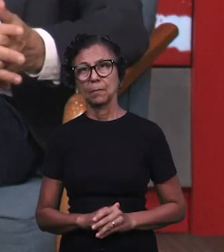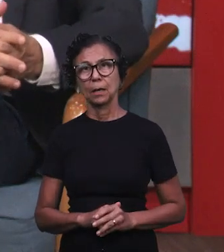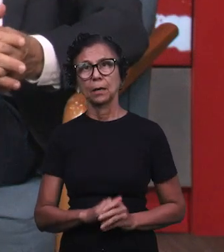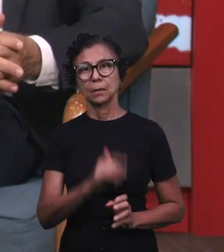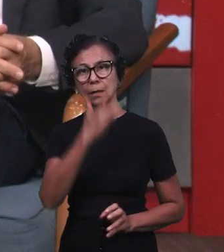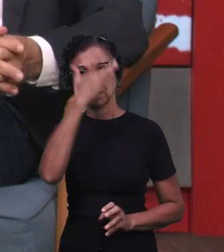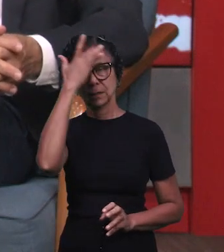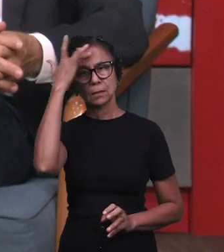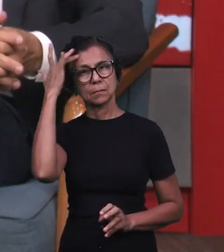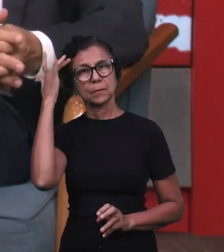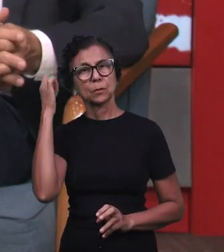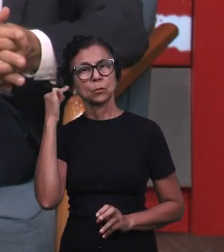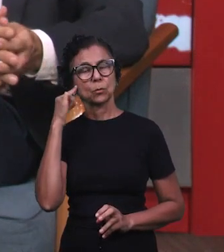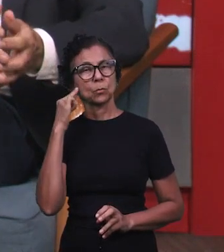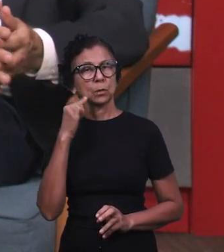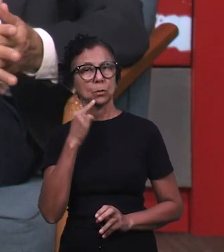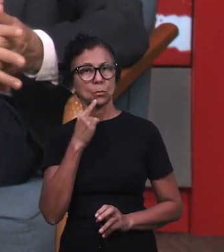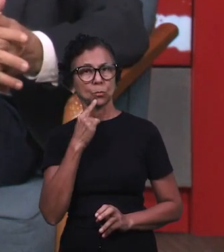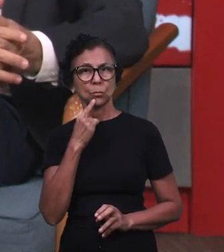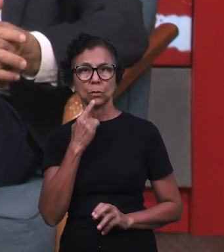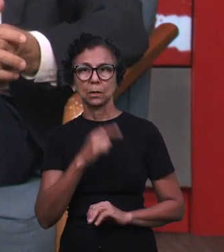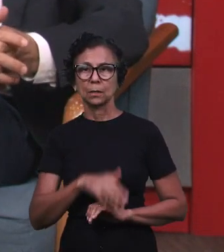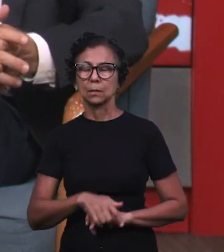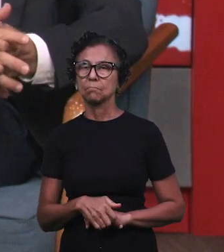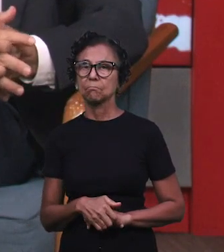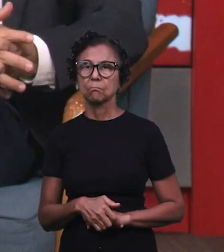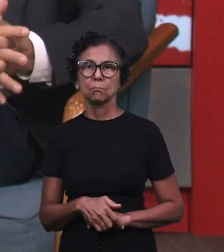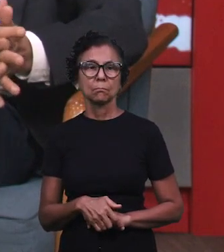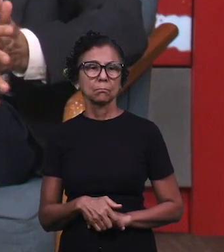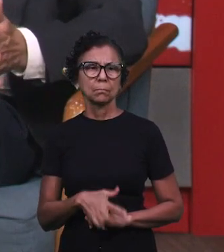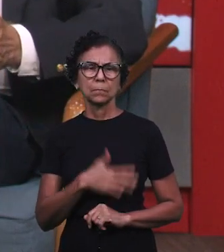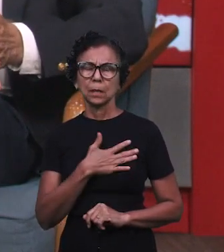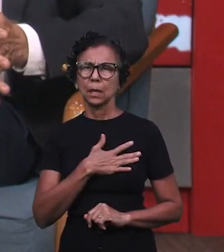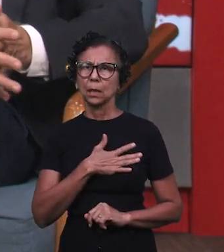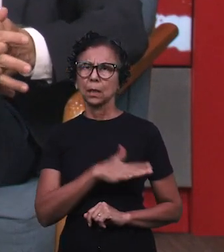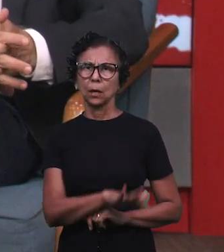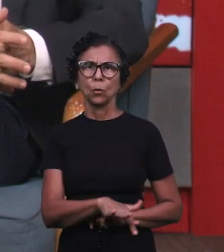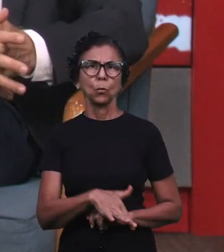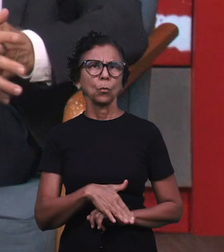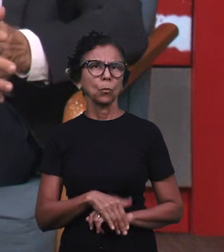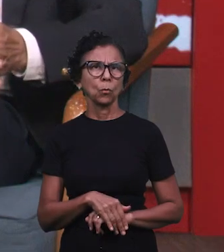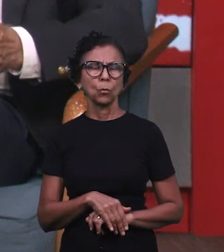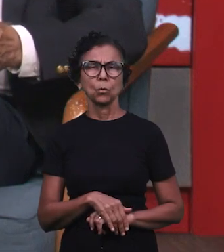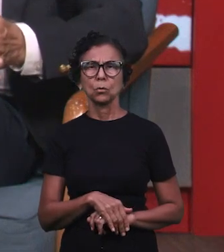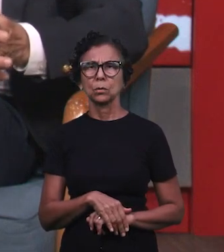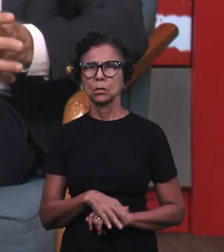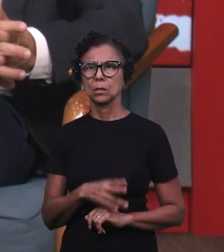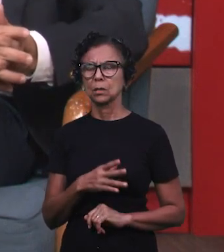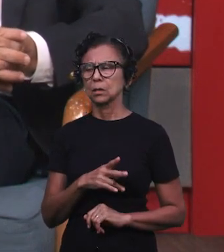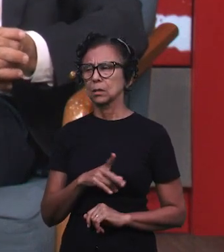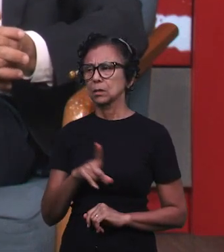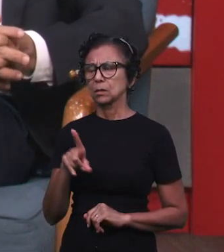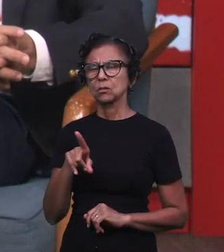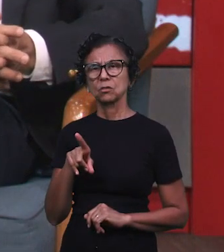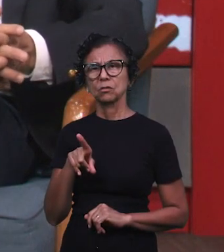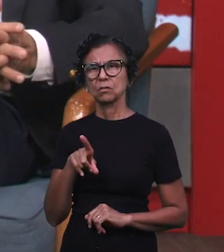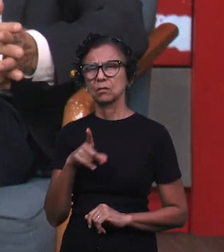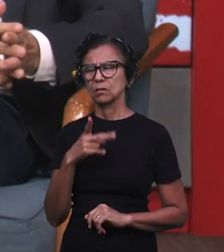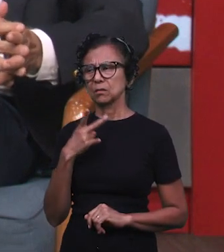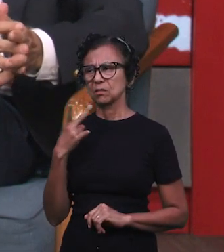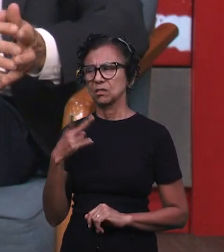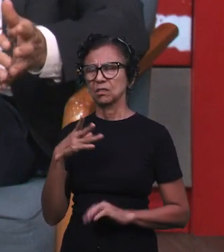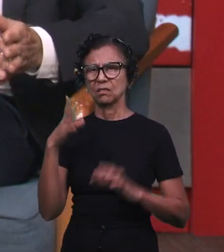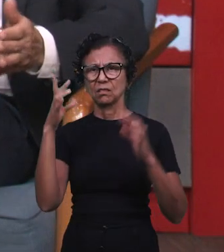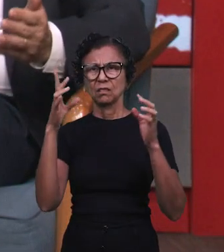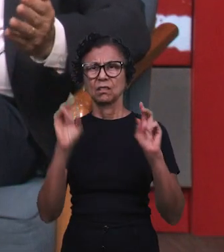todas as pessoas que são surdas não gostam de serem chamadas de deficientes auditivos. Eles não gostam